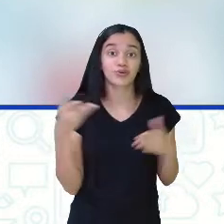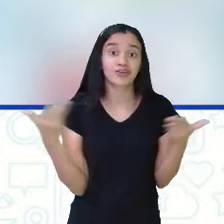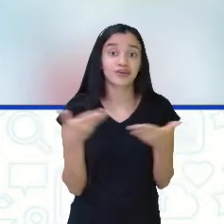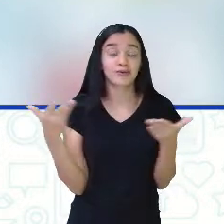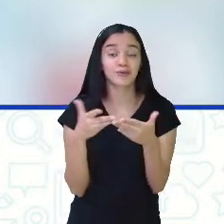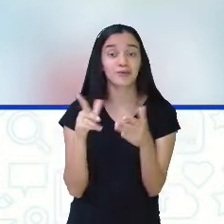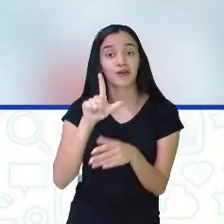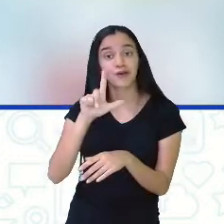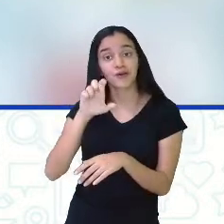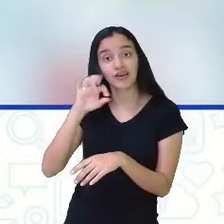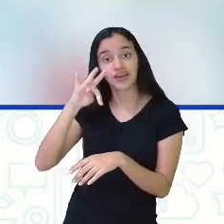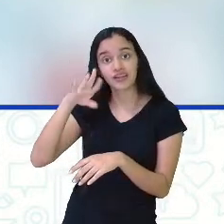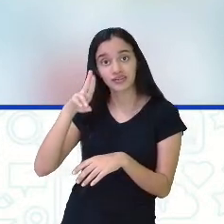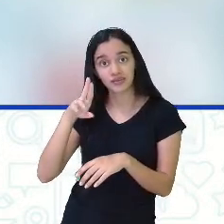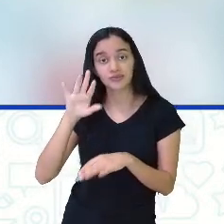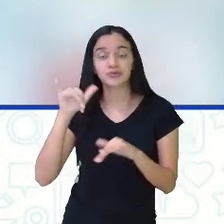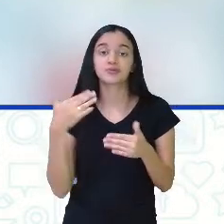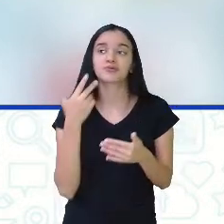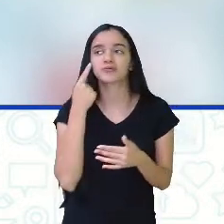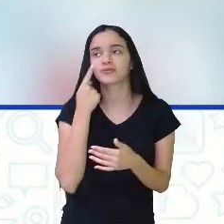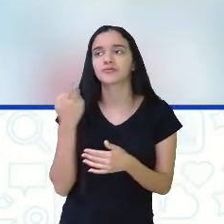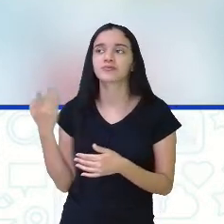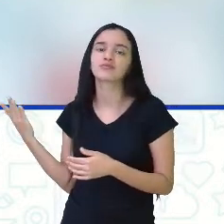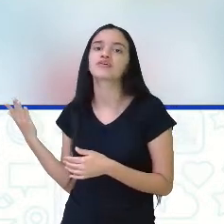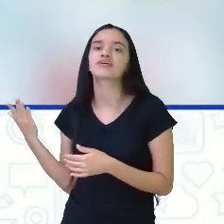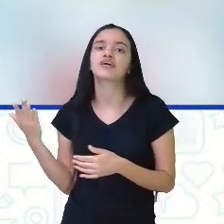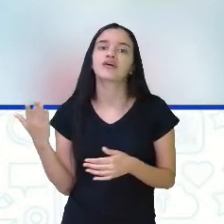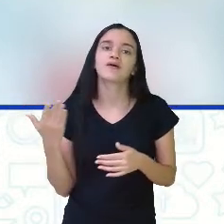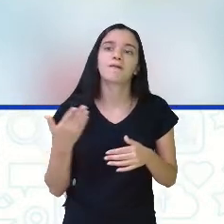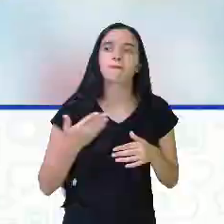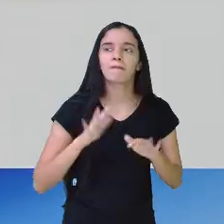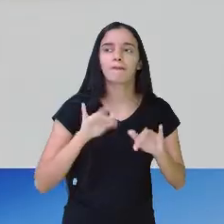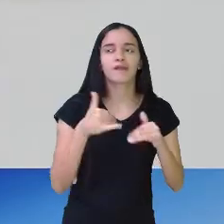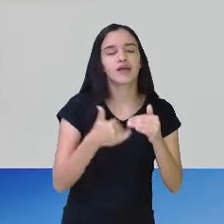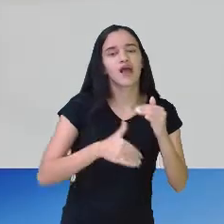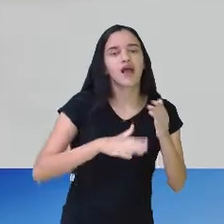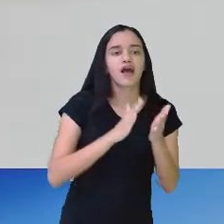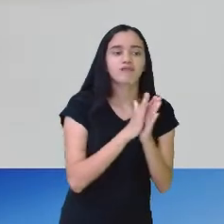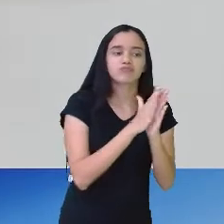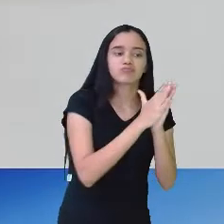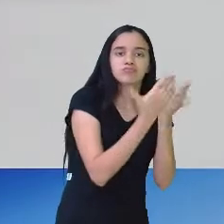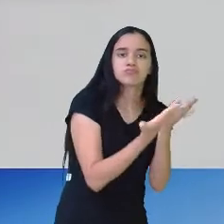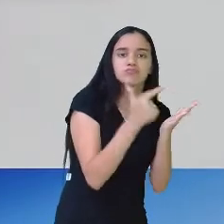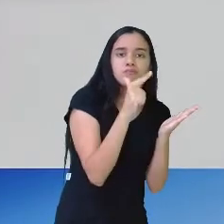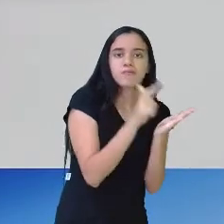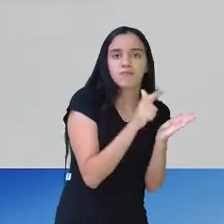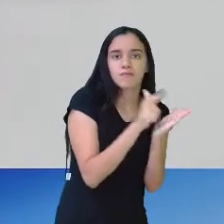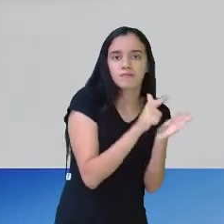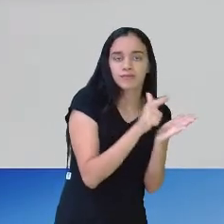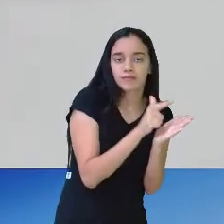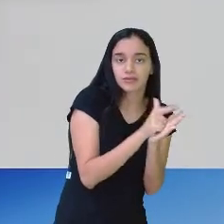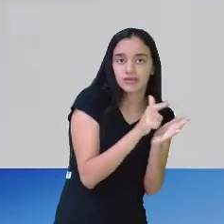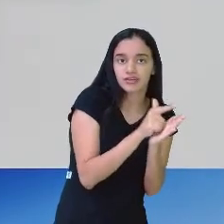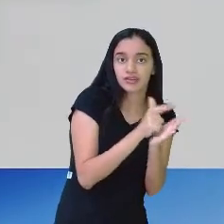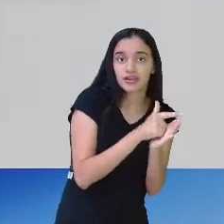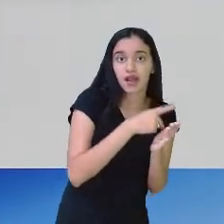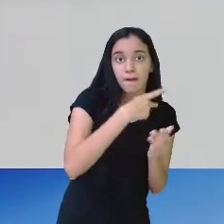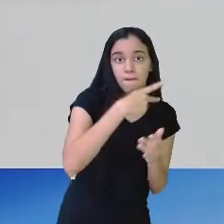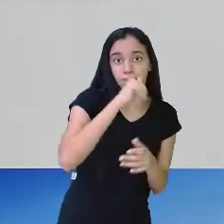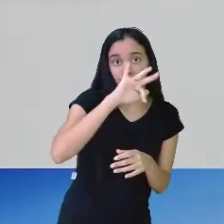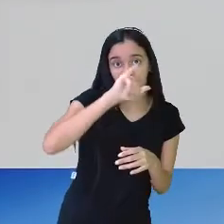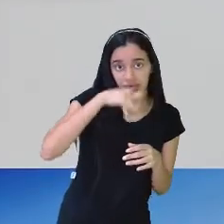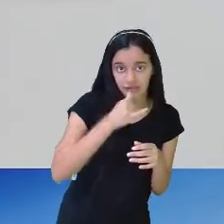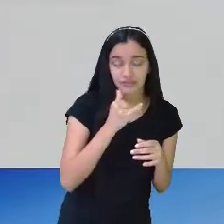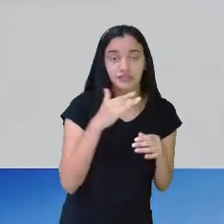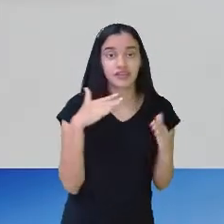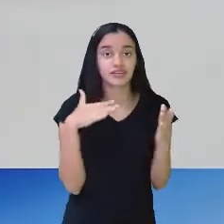leitor. Da primeira à última página, uma história de amor. Que aí vai falar muito sobre esse amor ao